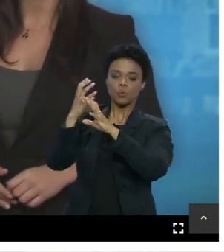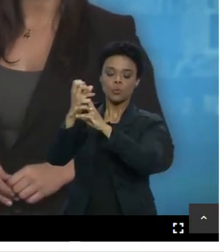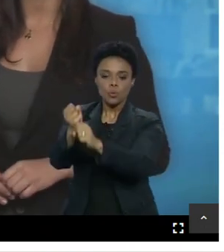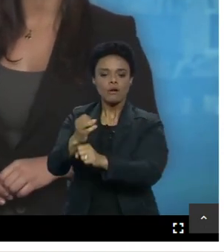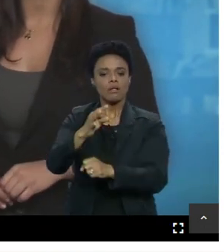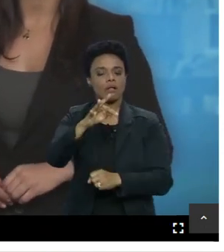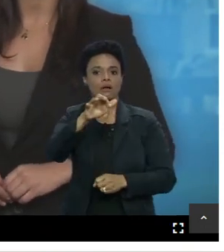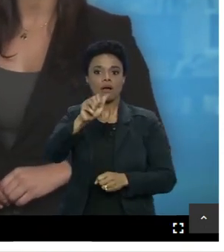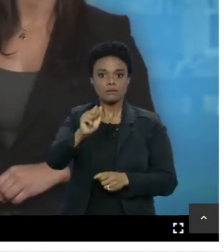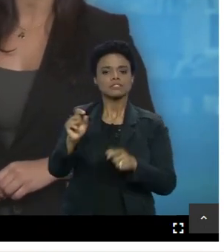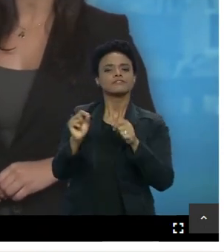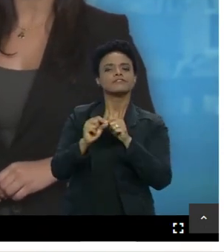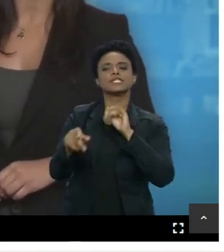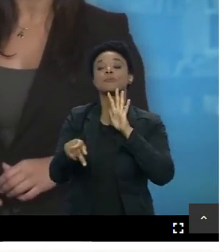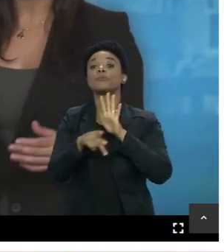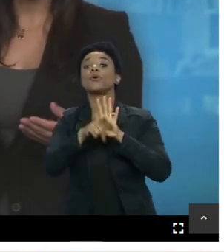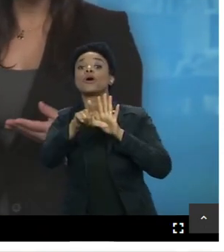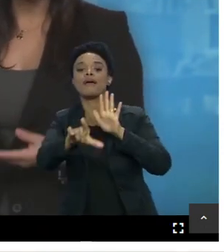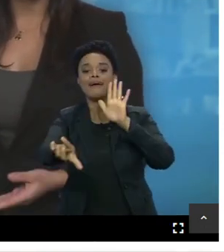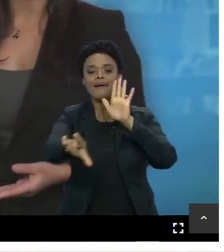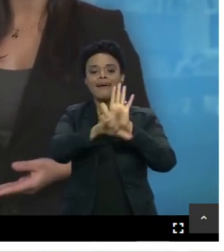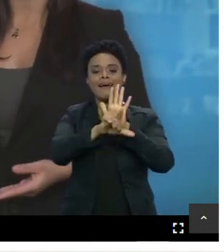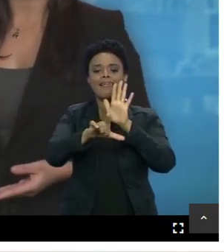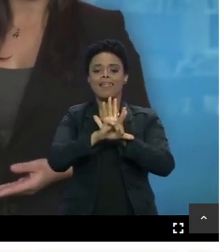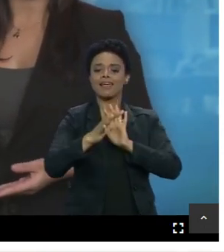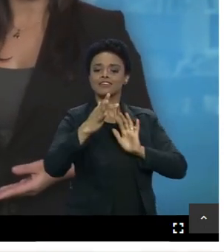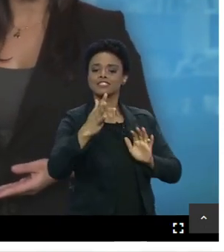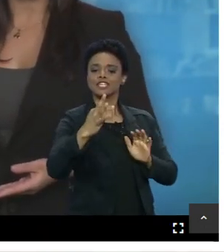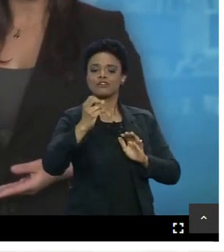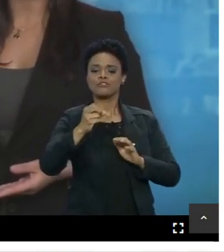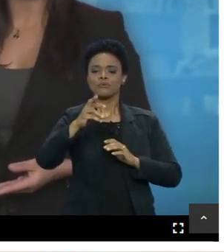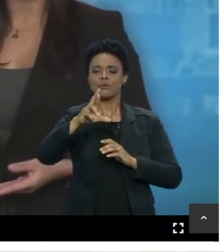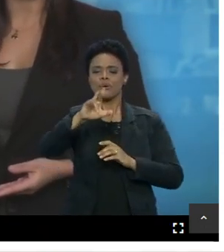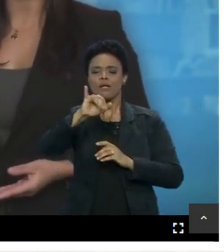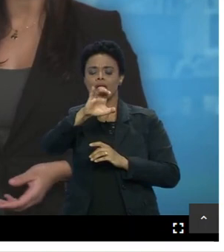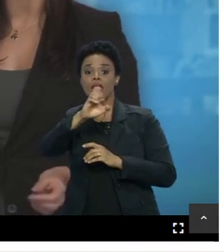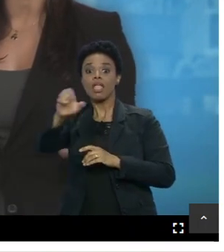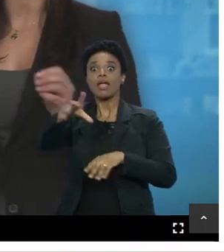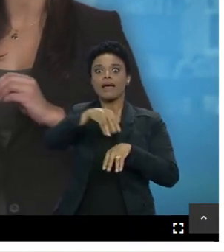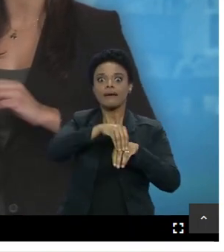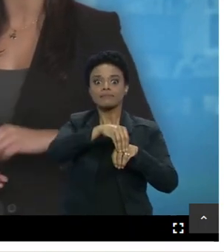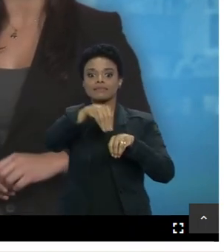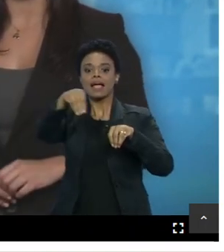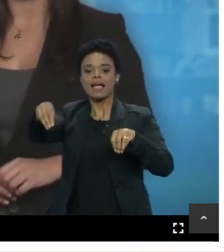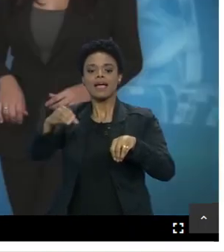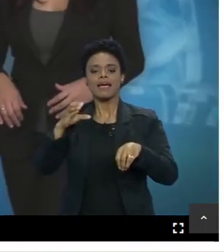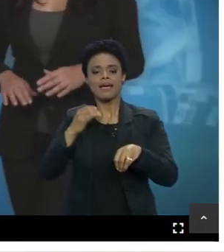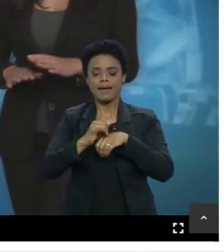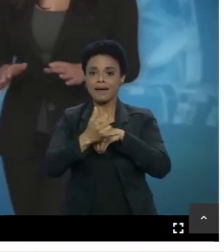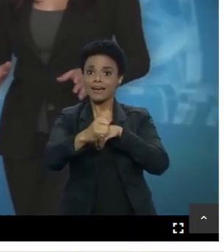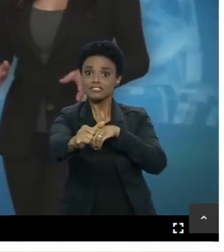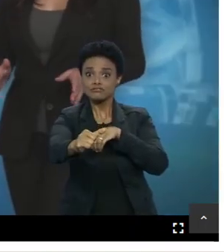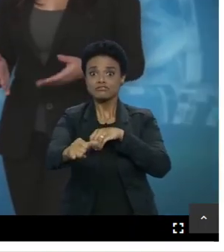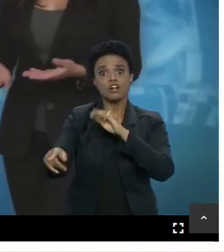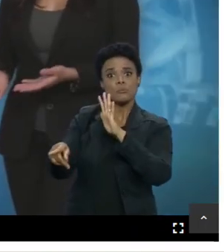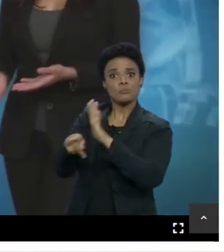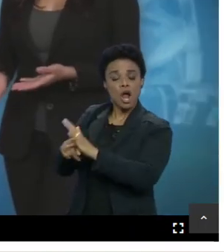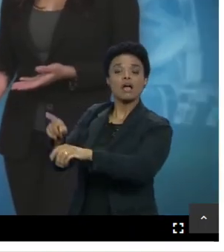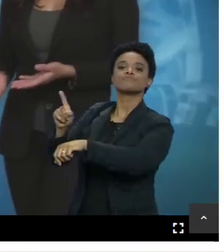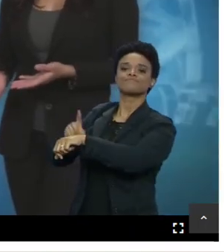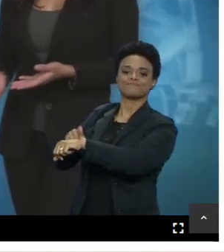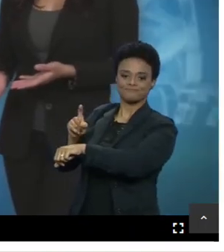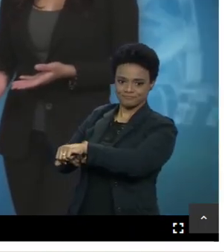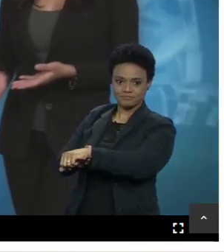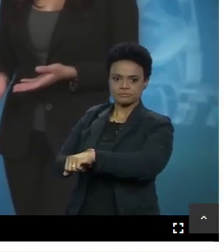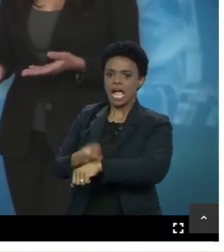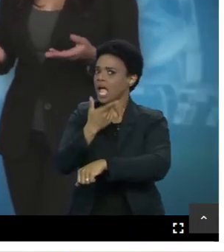Isso é feito a partir da lei de Fourier, que determina a quantidade de energia transferida por unidade de tempo. Quando não existe uma variação